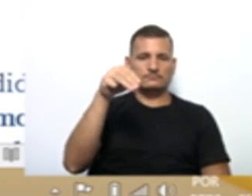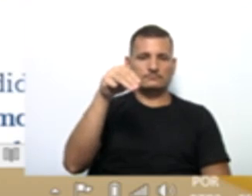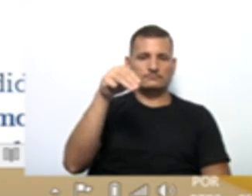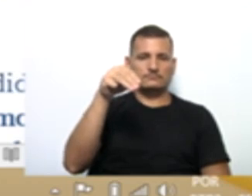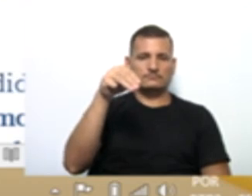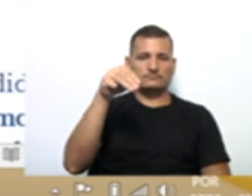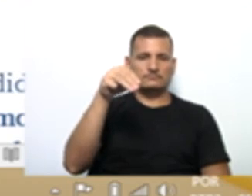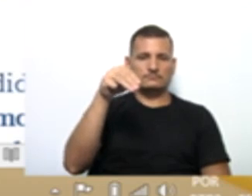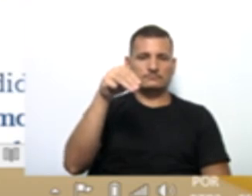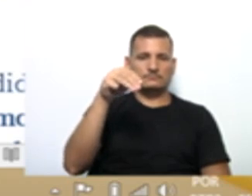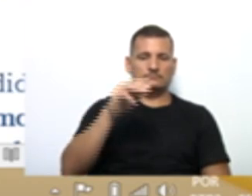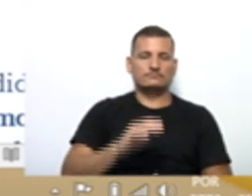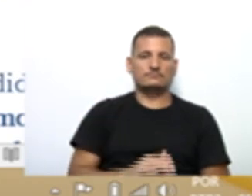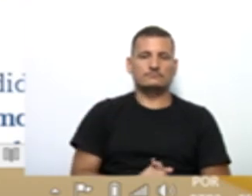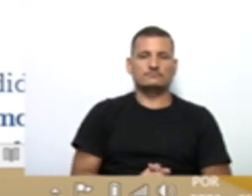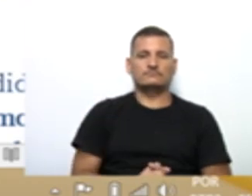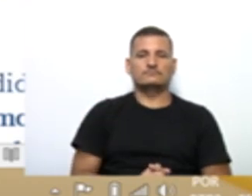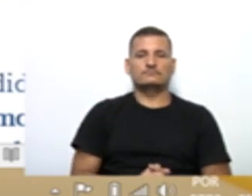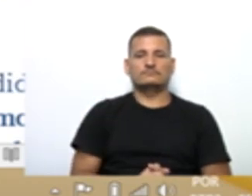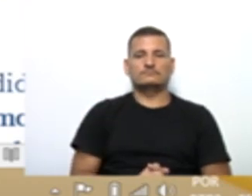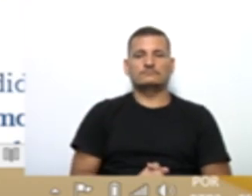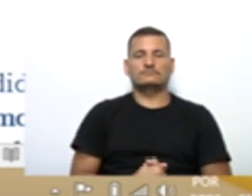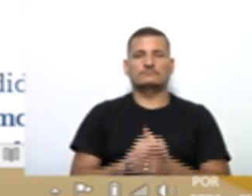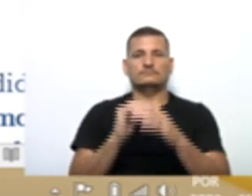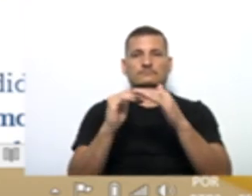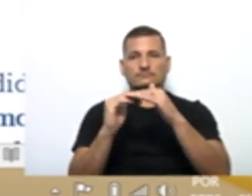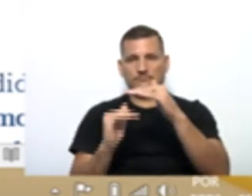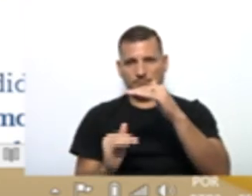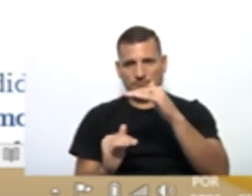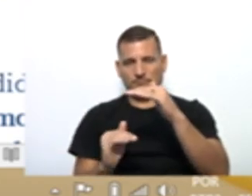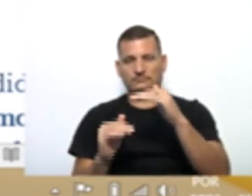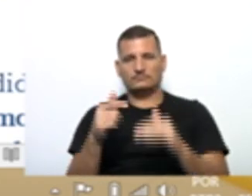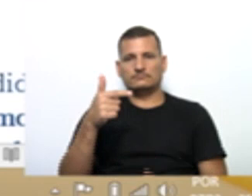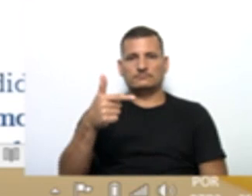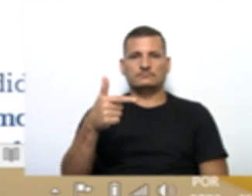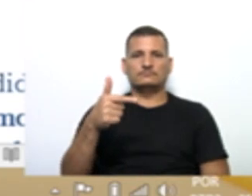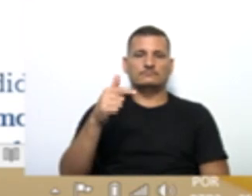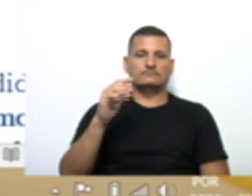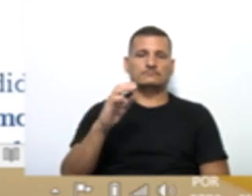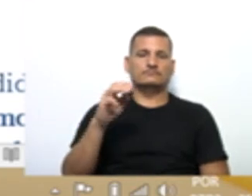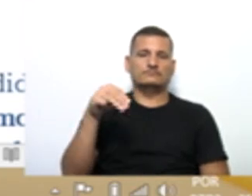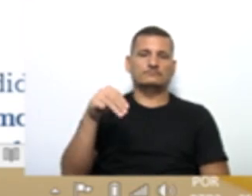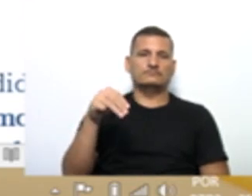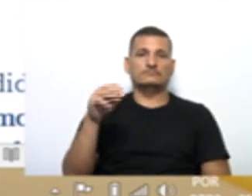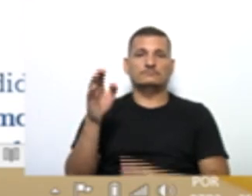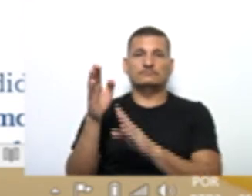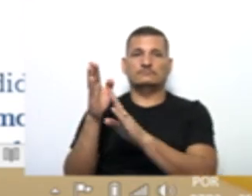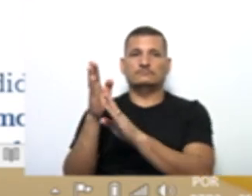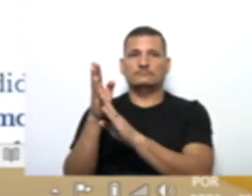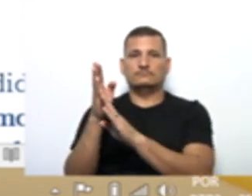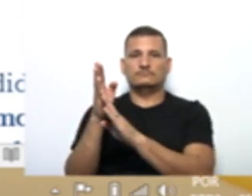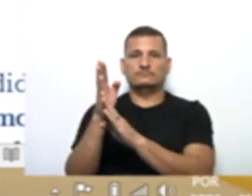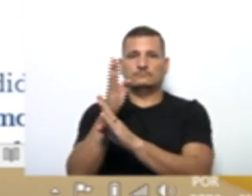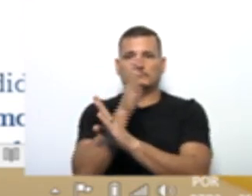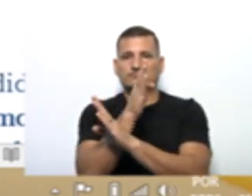o documento. A margem inferior é 2 centímetros e a margem direita também é 2 centímetros,